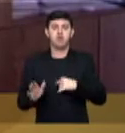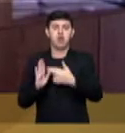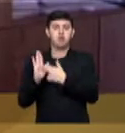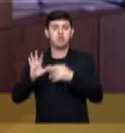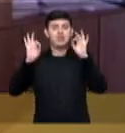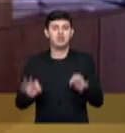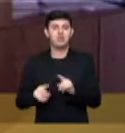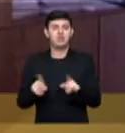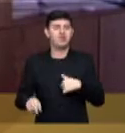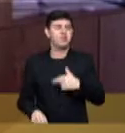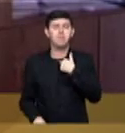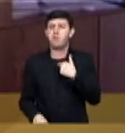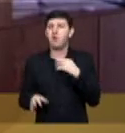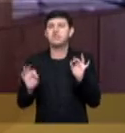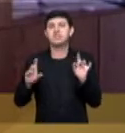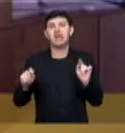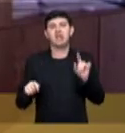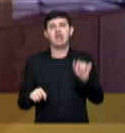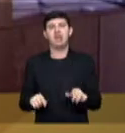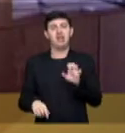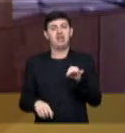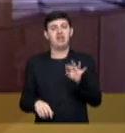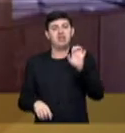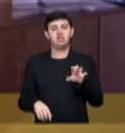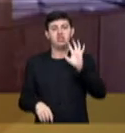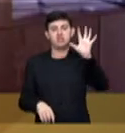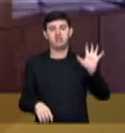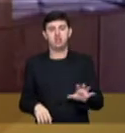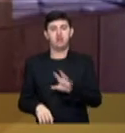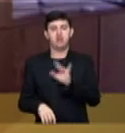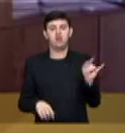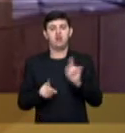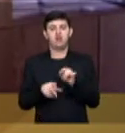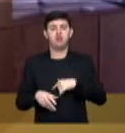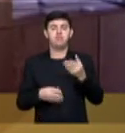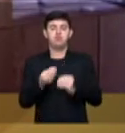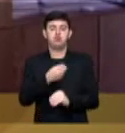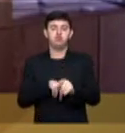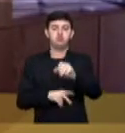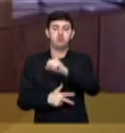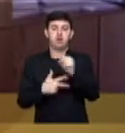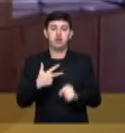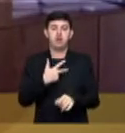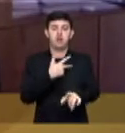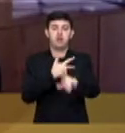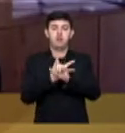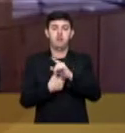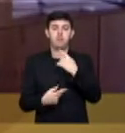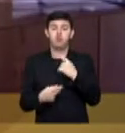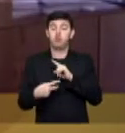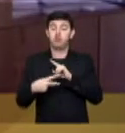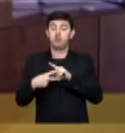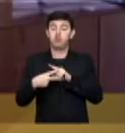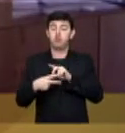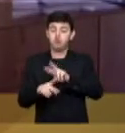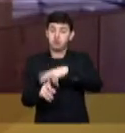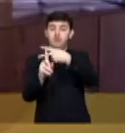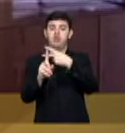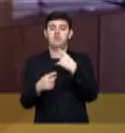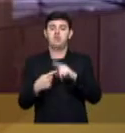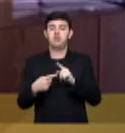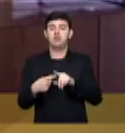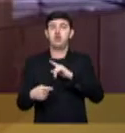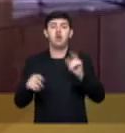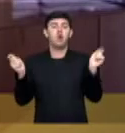O que não pode é o ente estatal violar as competências do Congresso Nacional no campo legislativo, duplamente, por não ter competência e, mesmo se